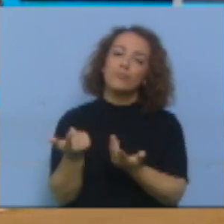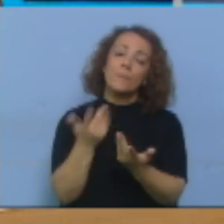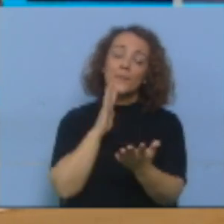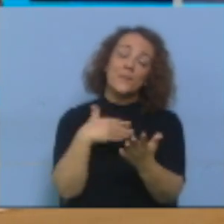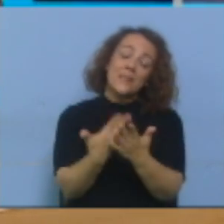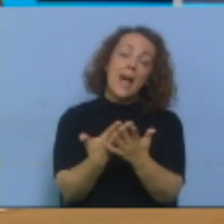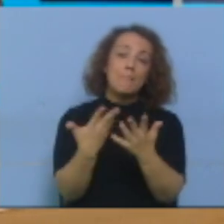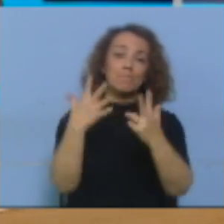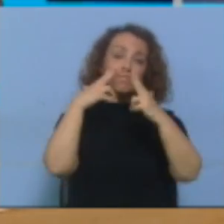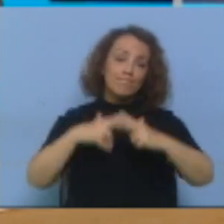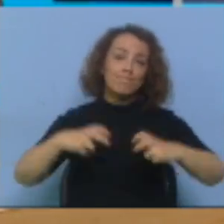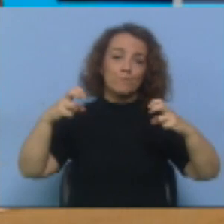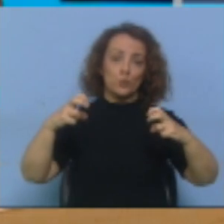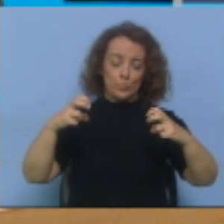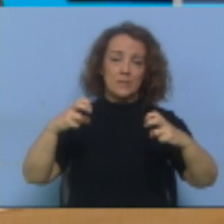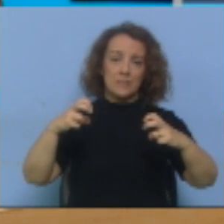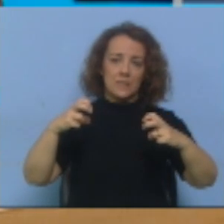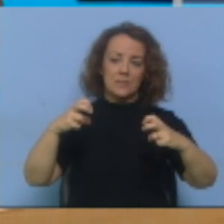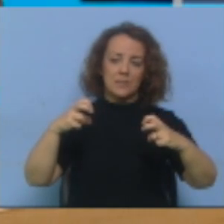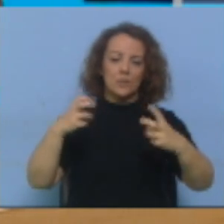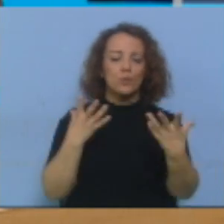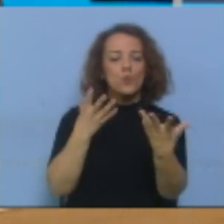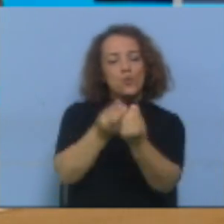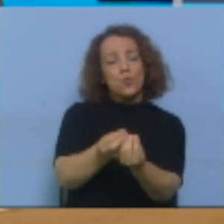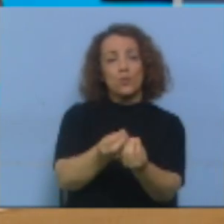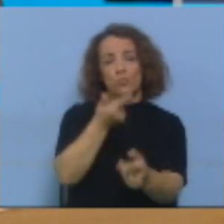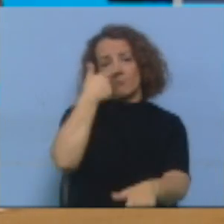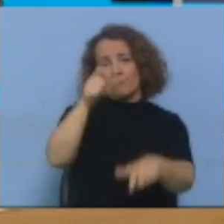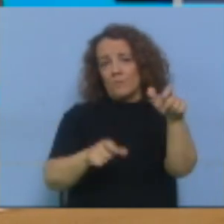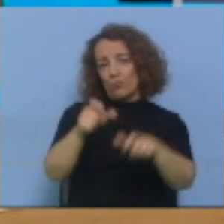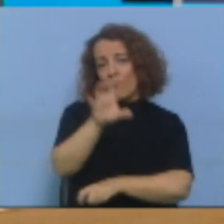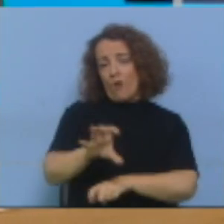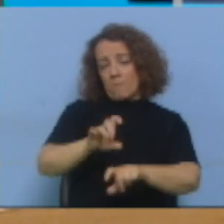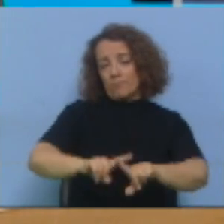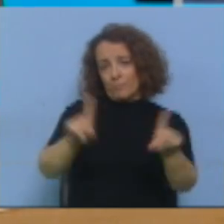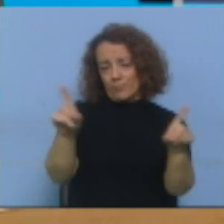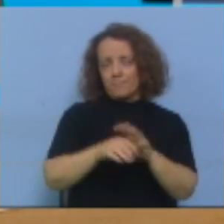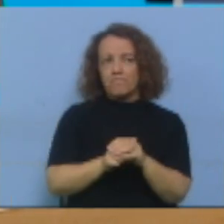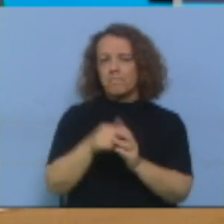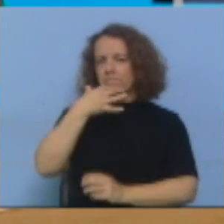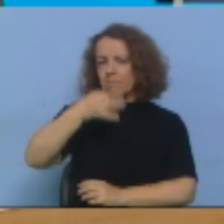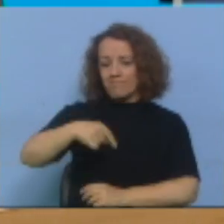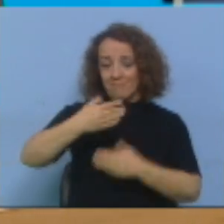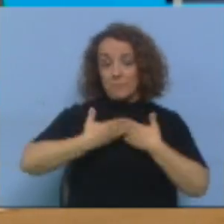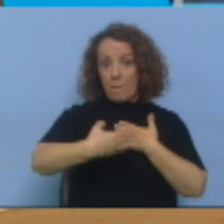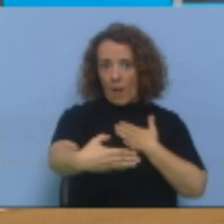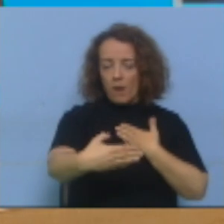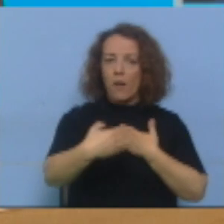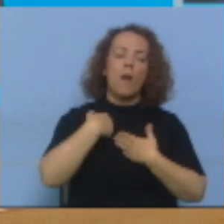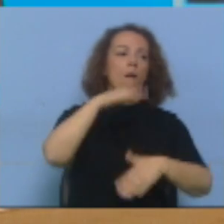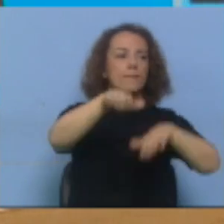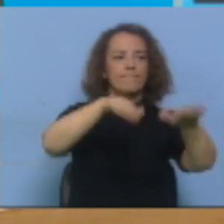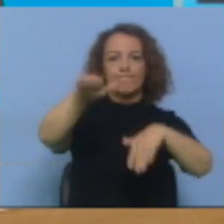descobrir o estar junto das pessoas. Com certeza que nesta semana convidamos as pessoas a